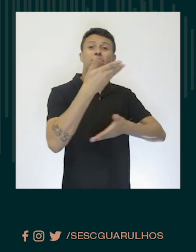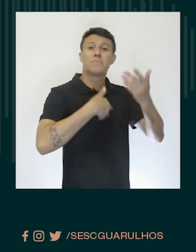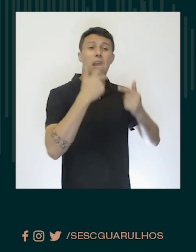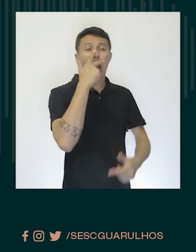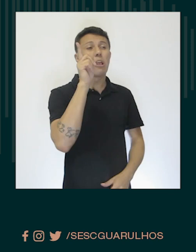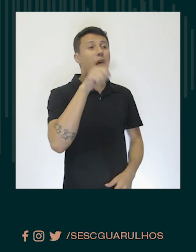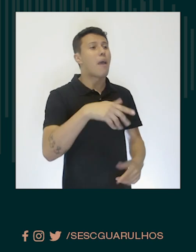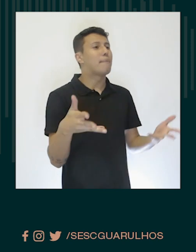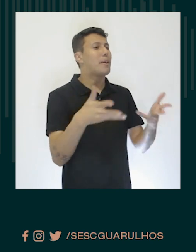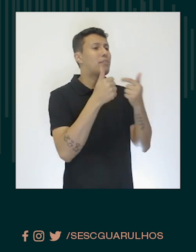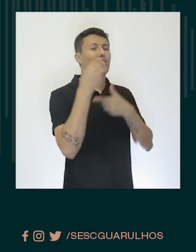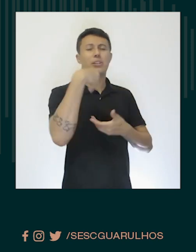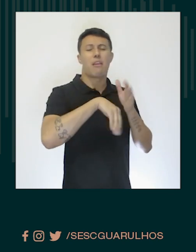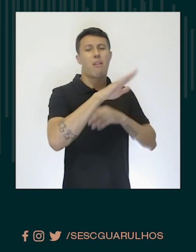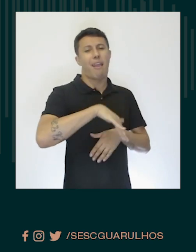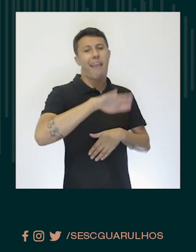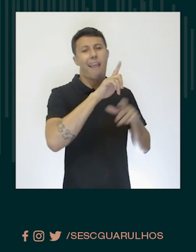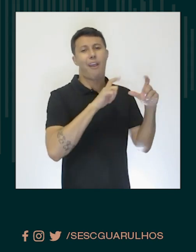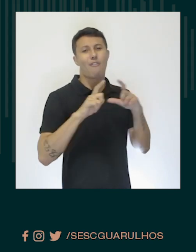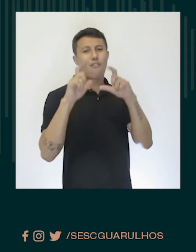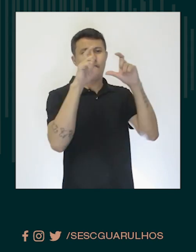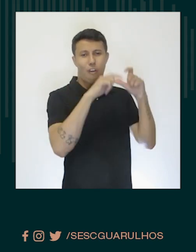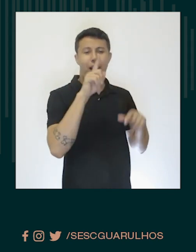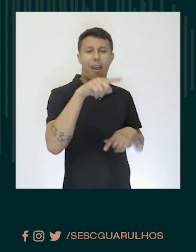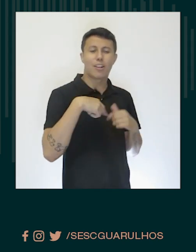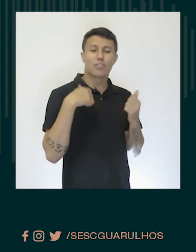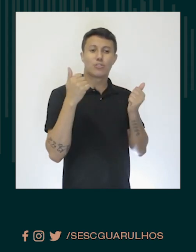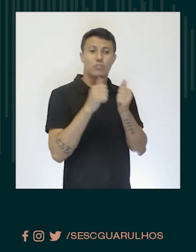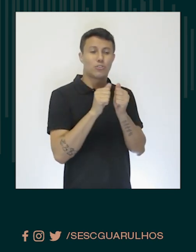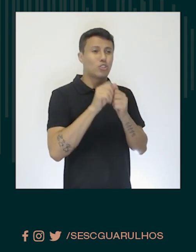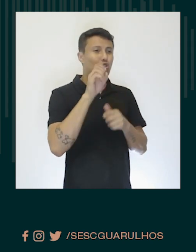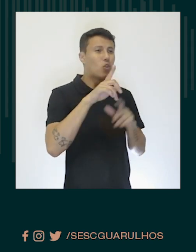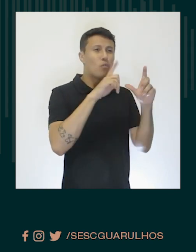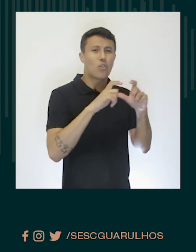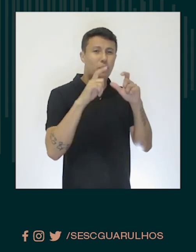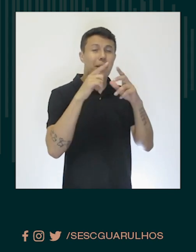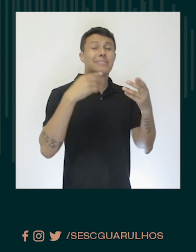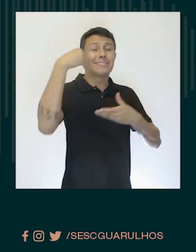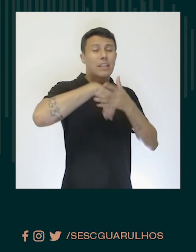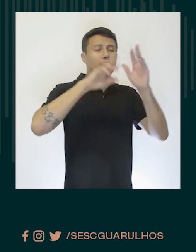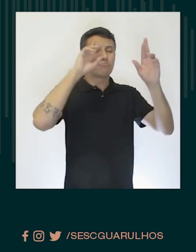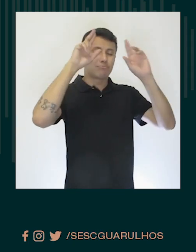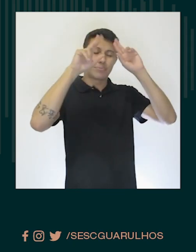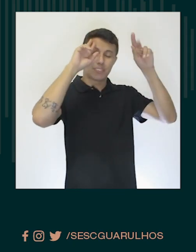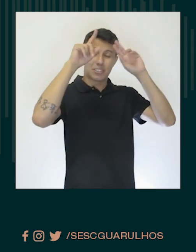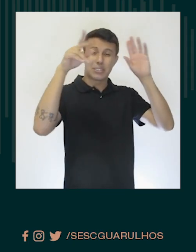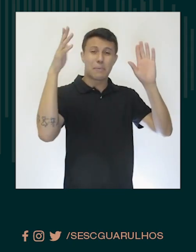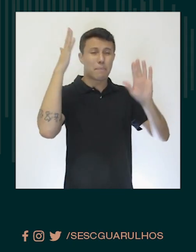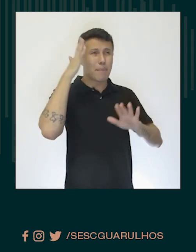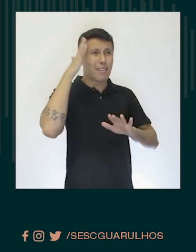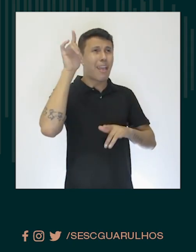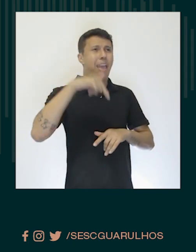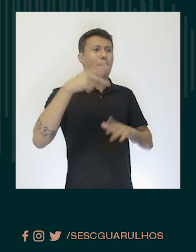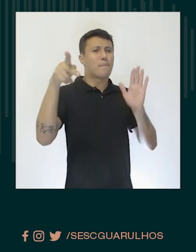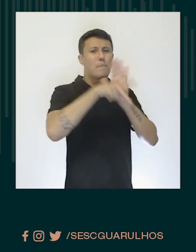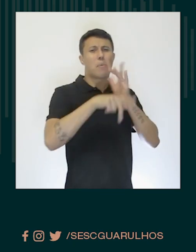da fotografia, a colaboração, não só na fotografia, dentro da criatividade. Quando você põe um monte de criativo junto, mano,